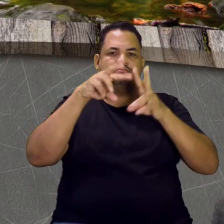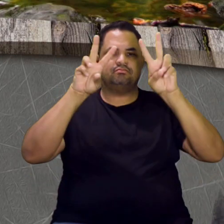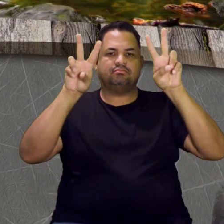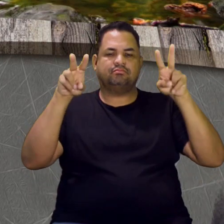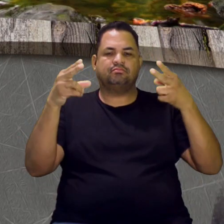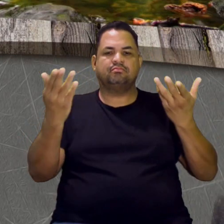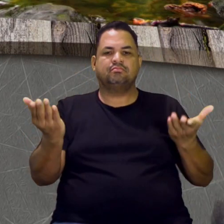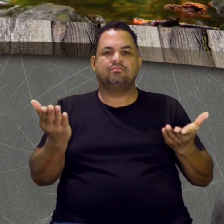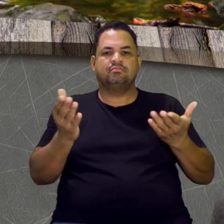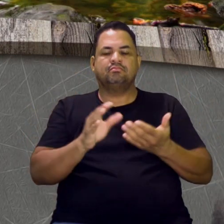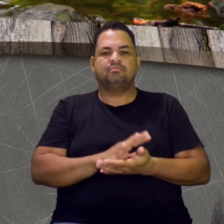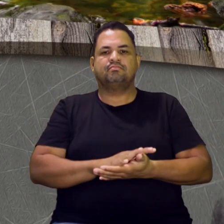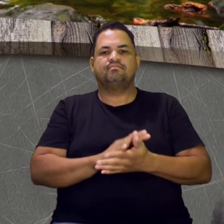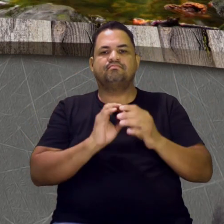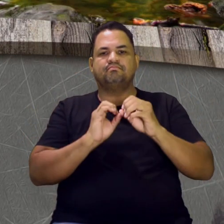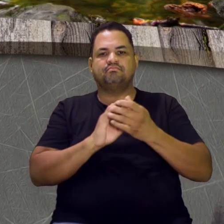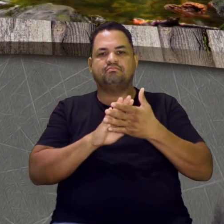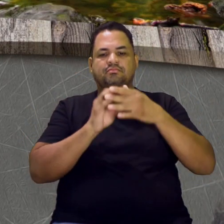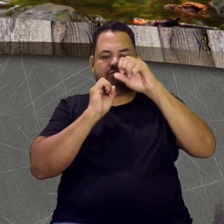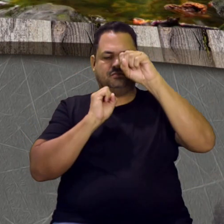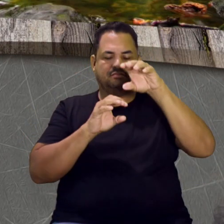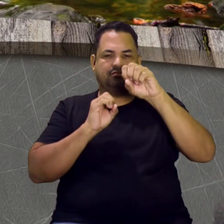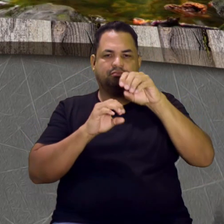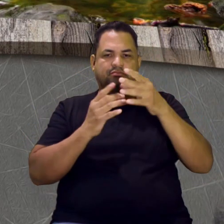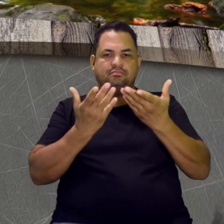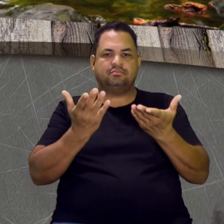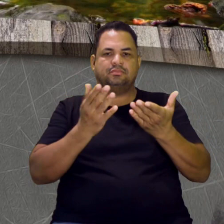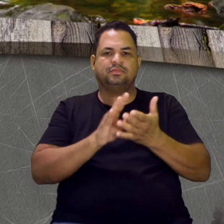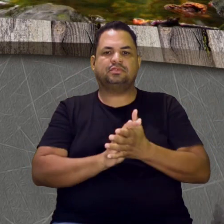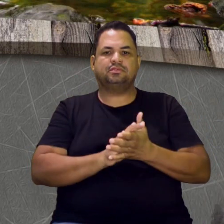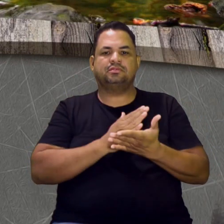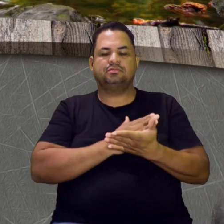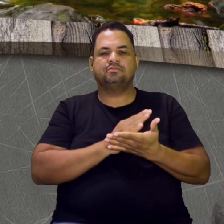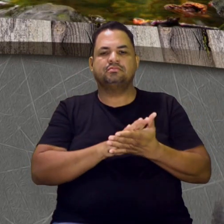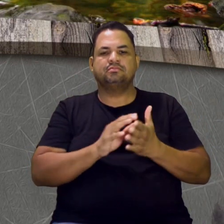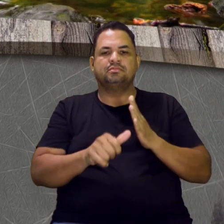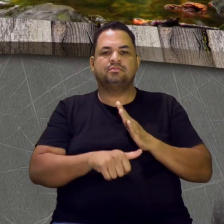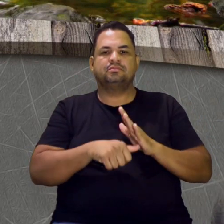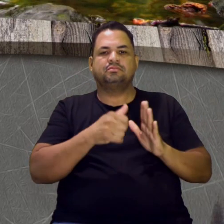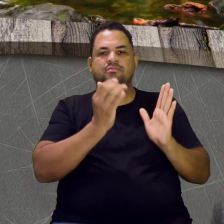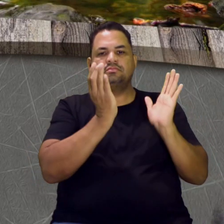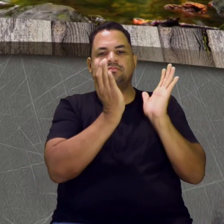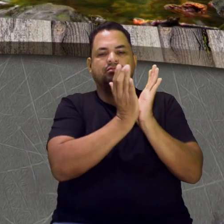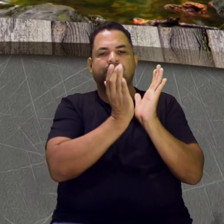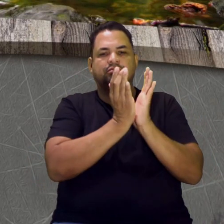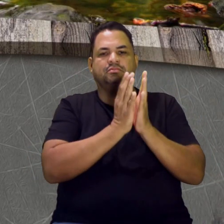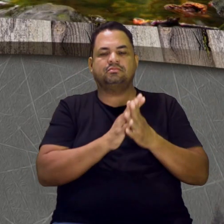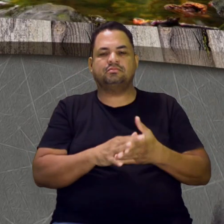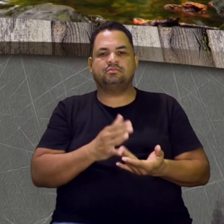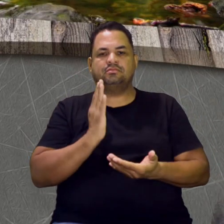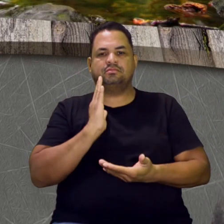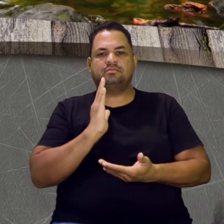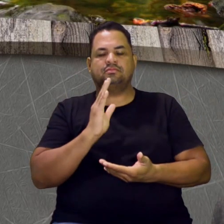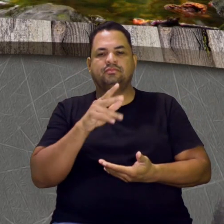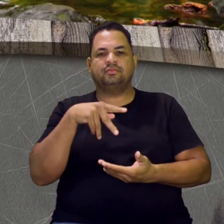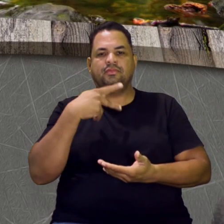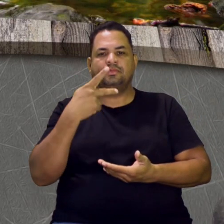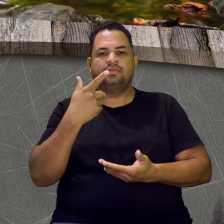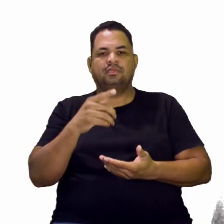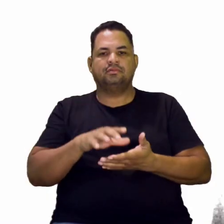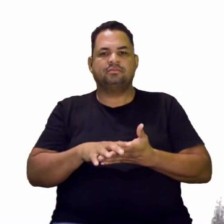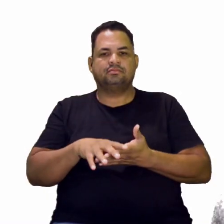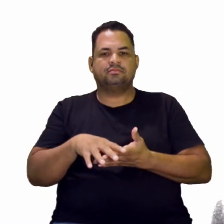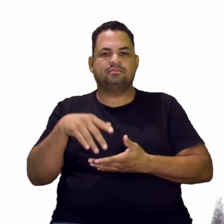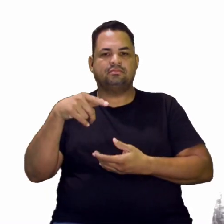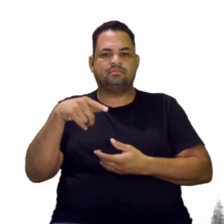estar discorrendo aí durante esse período, tá bom? Esse primeiro módulo. Falamos ontem, então, sobre joga na tela.